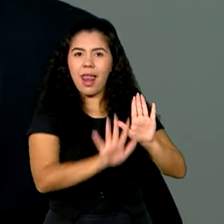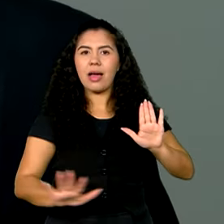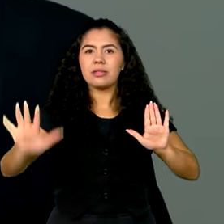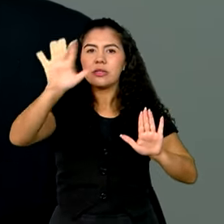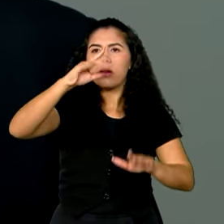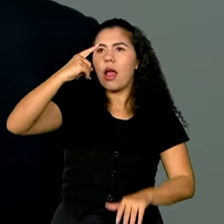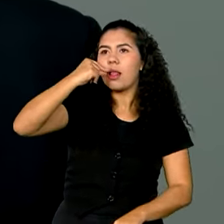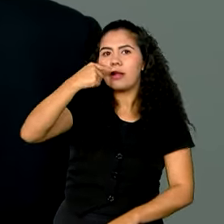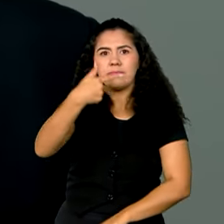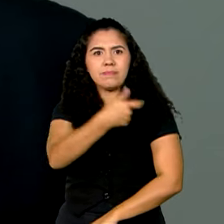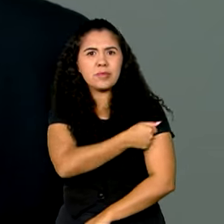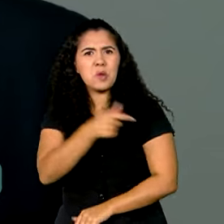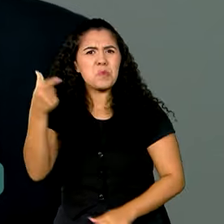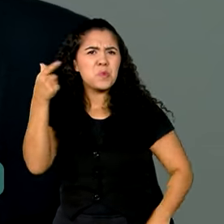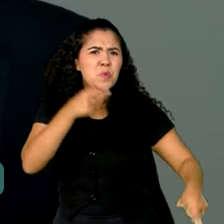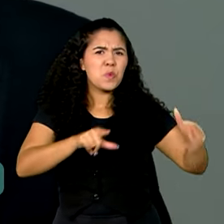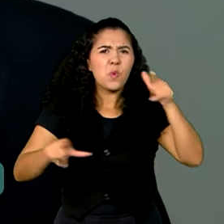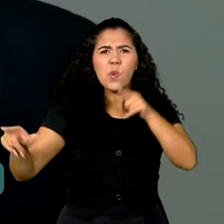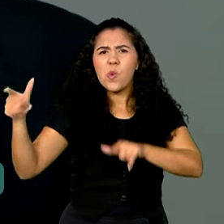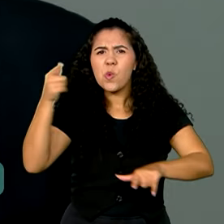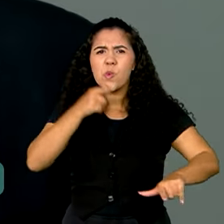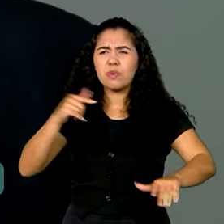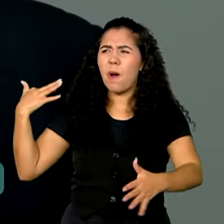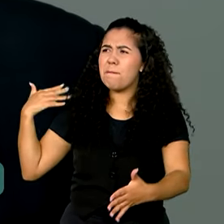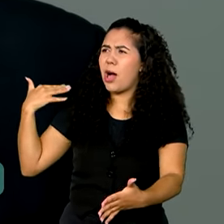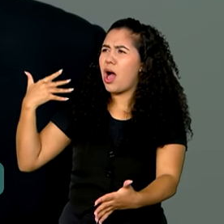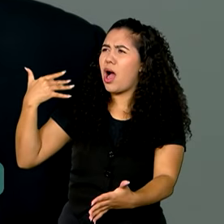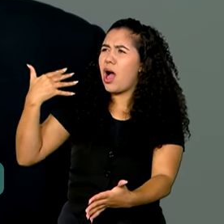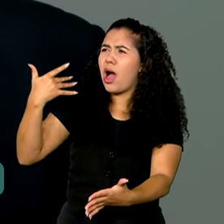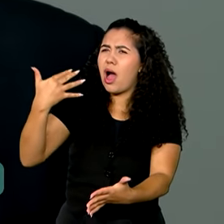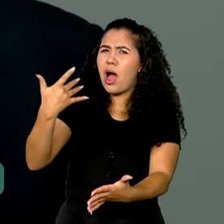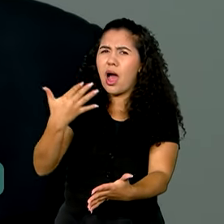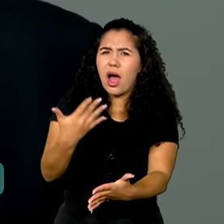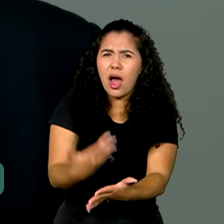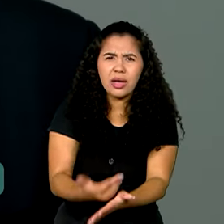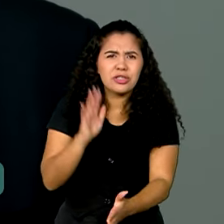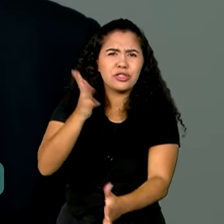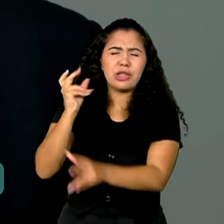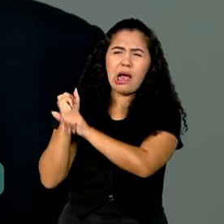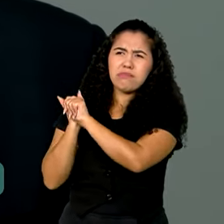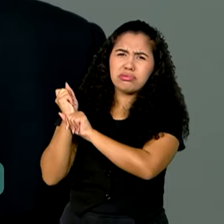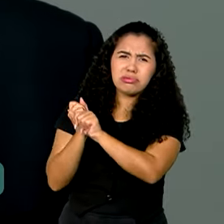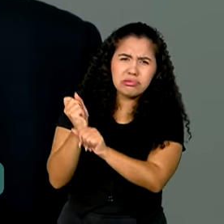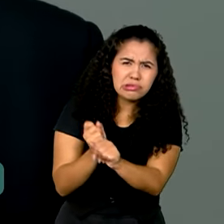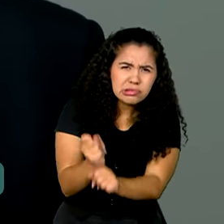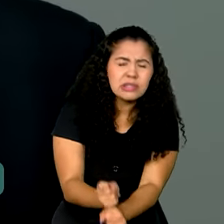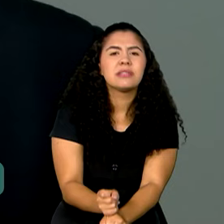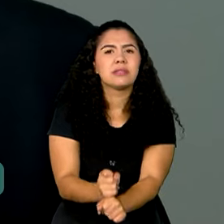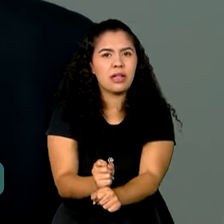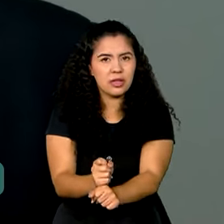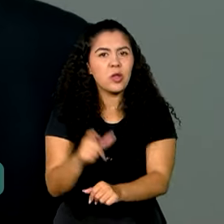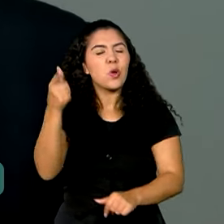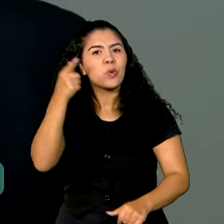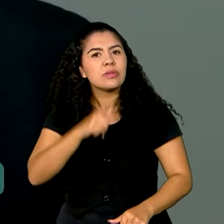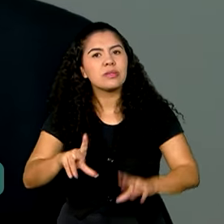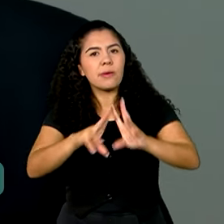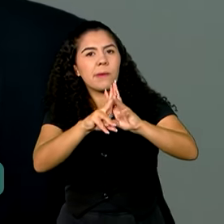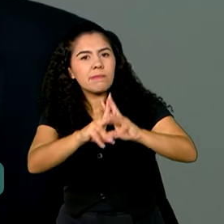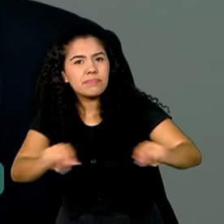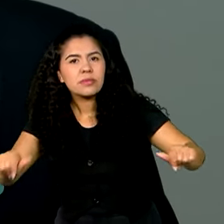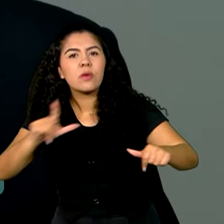muitas conquistas ao longo de sua história, das suas décadas de existência, nós eliminamos a paralisia